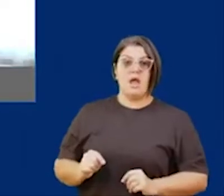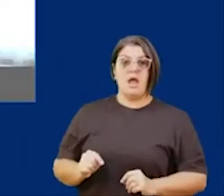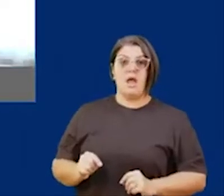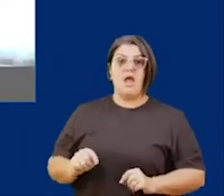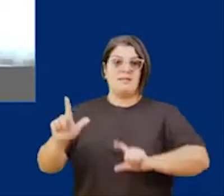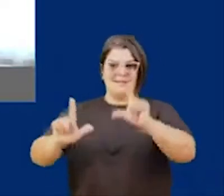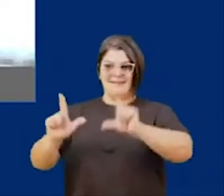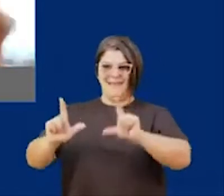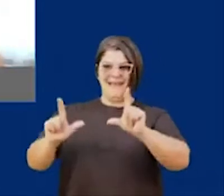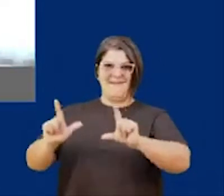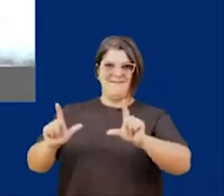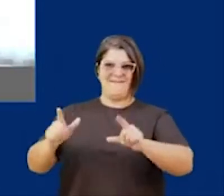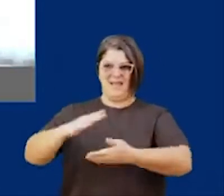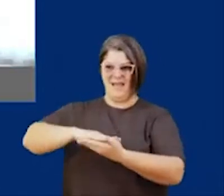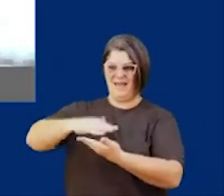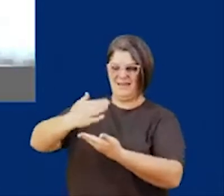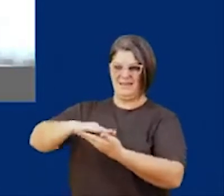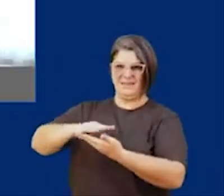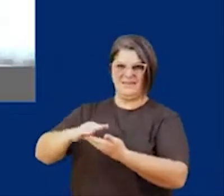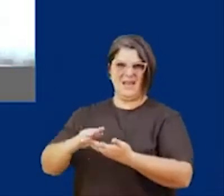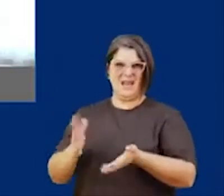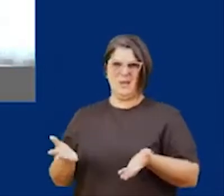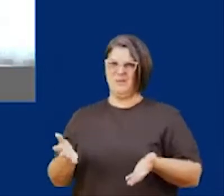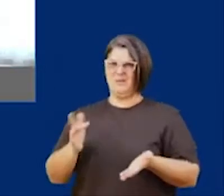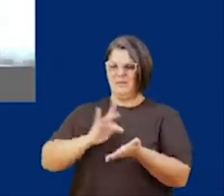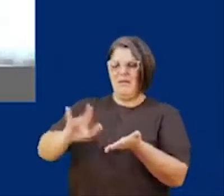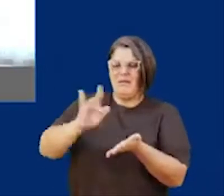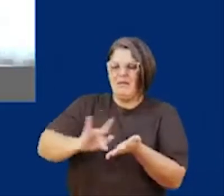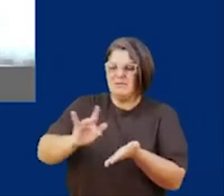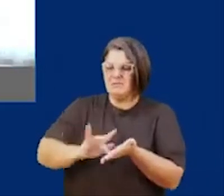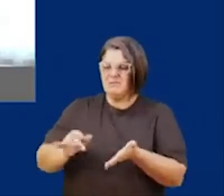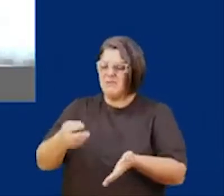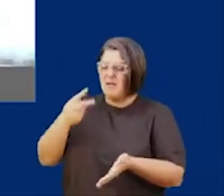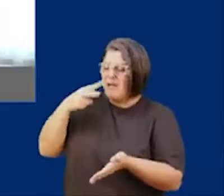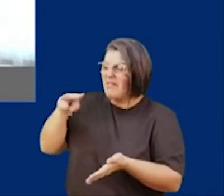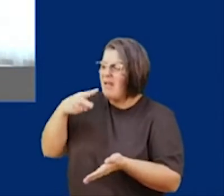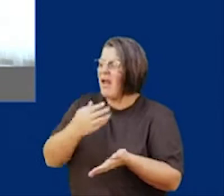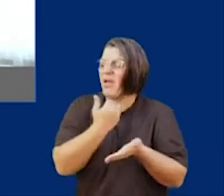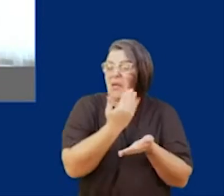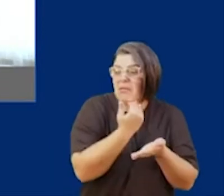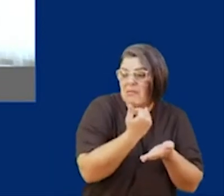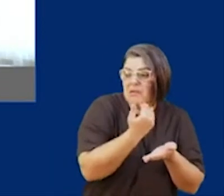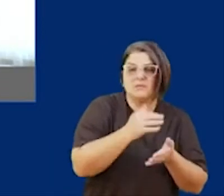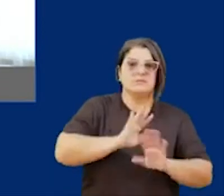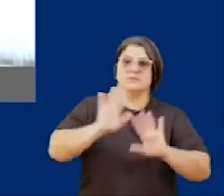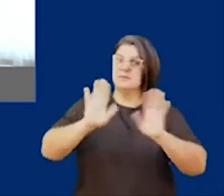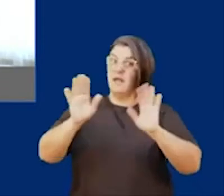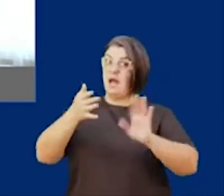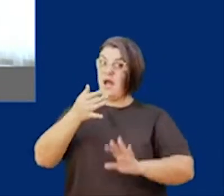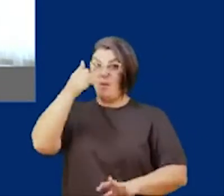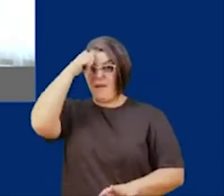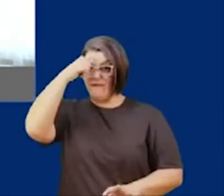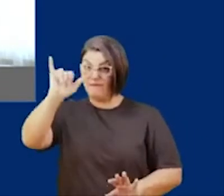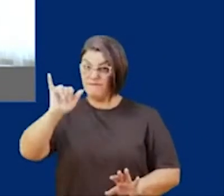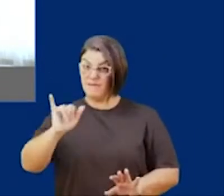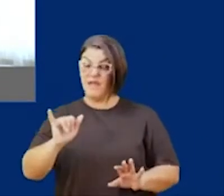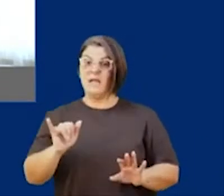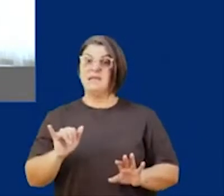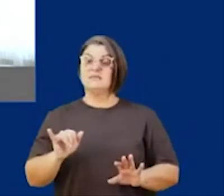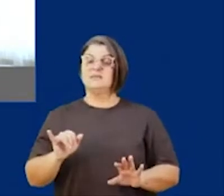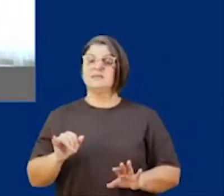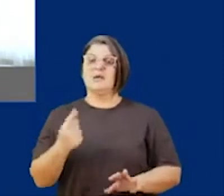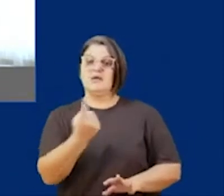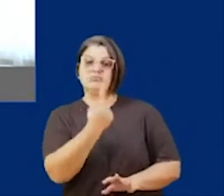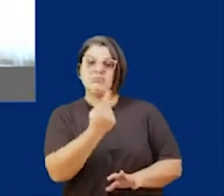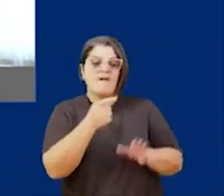que fique vendo tablet, né? Ela se concentrar na comida, poder saborear aquela comida e entender o que está acontecendo ali naqueles aprendizados,